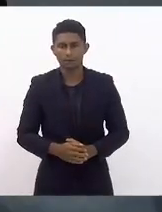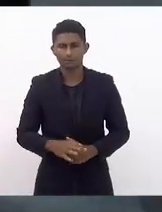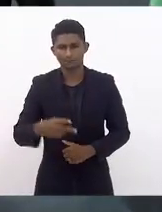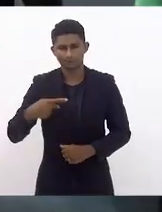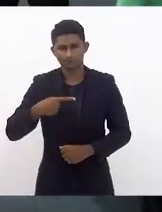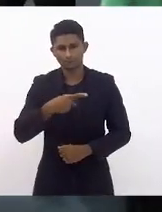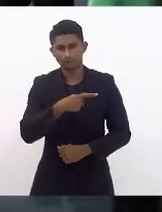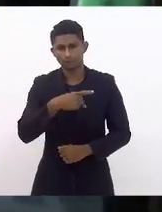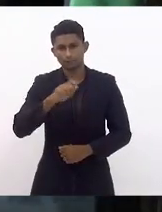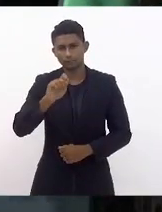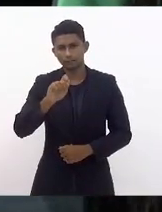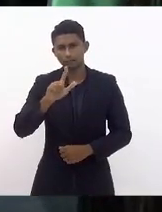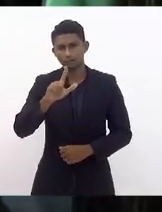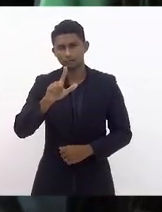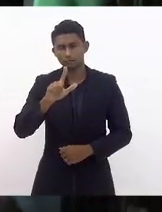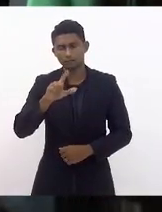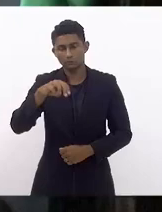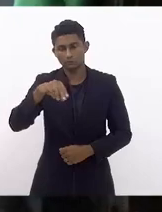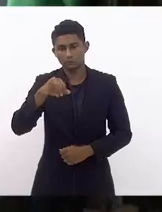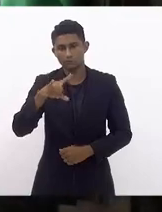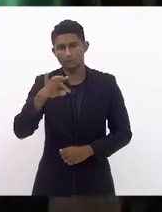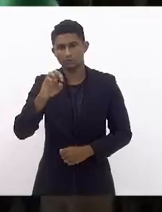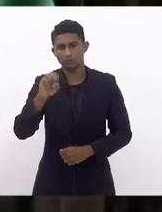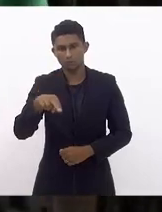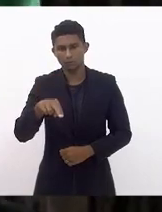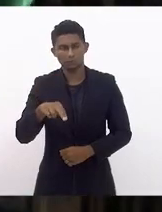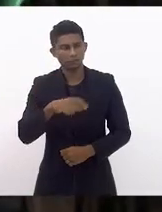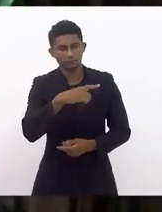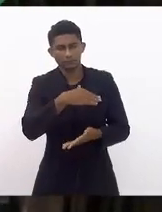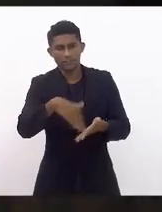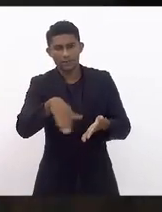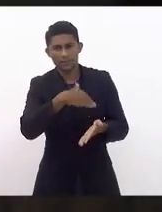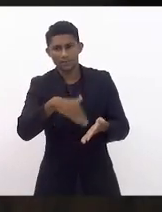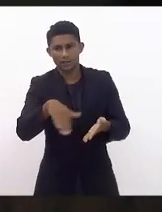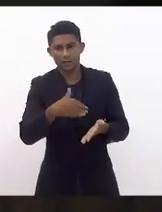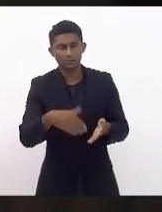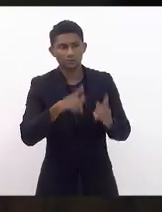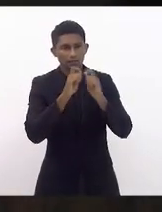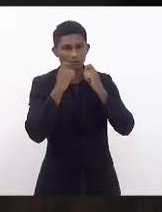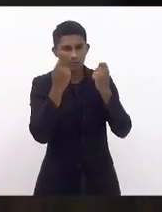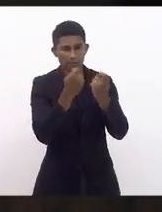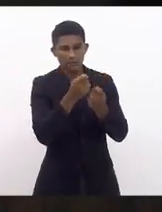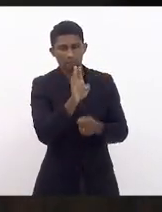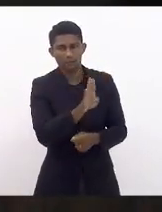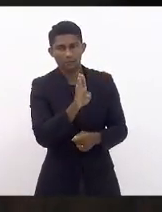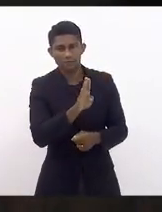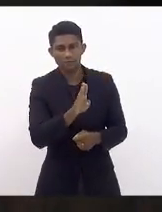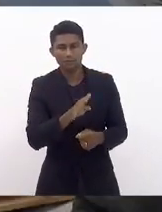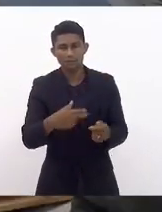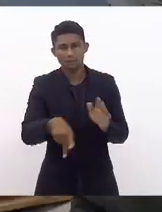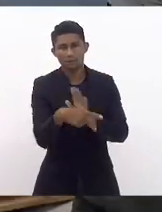Pastor Hamilton Ribeiro Vargas, secretário executivo da Associação Batista Fluminense.